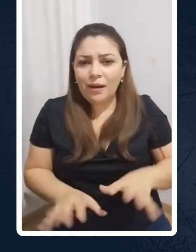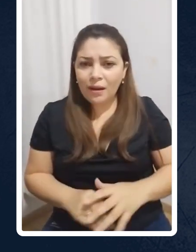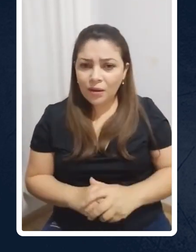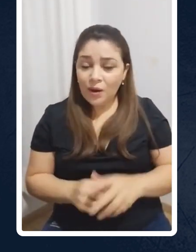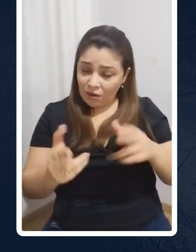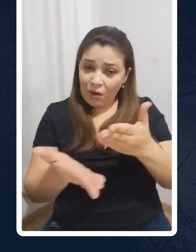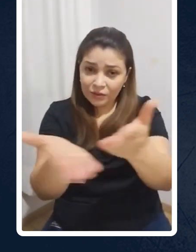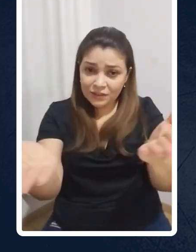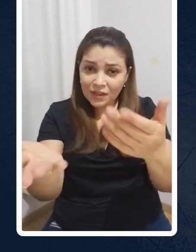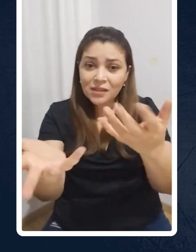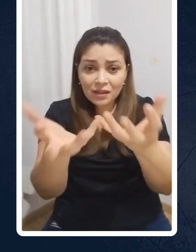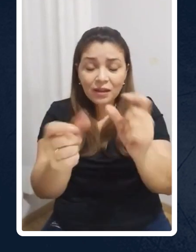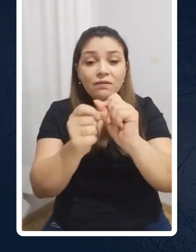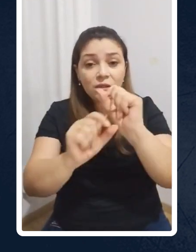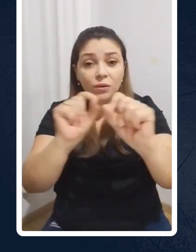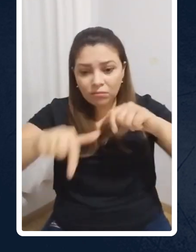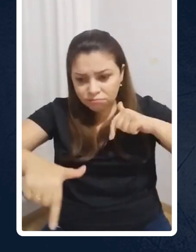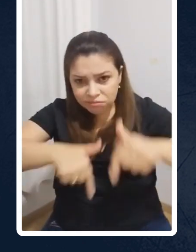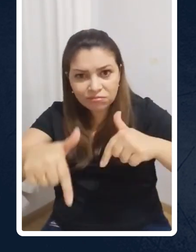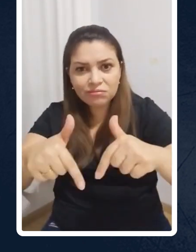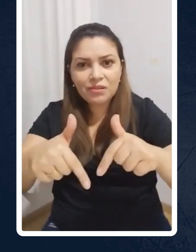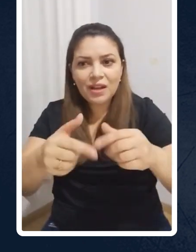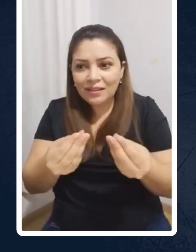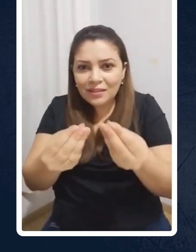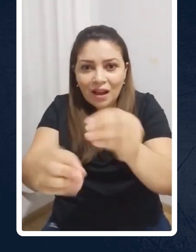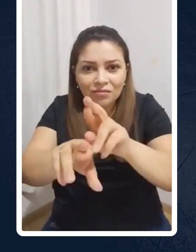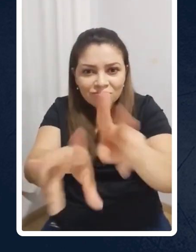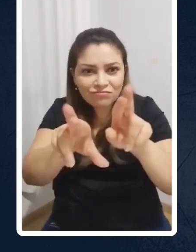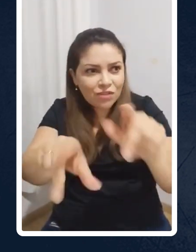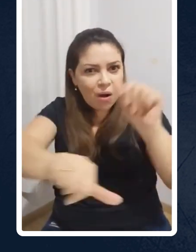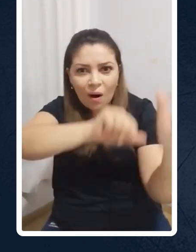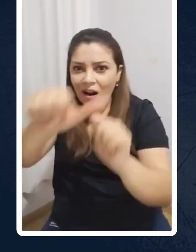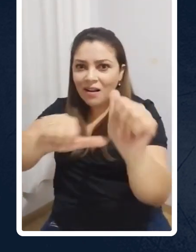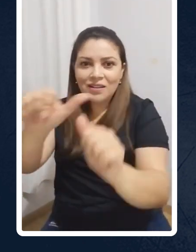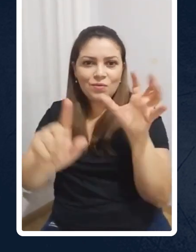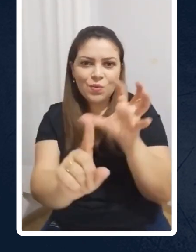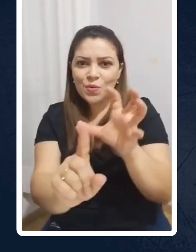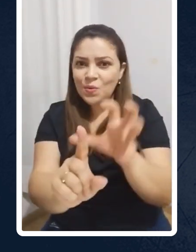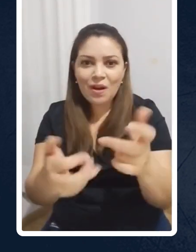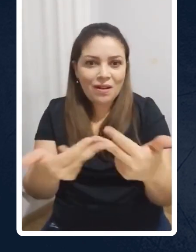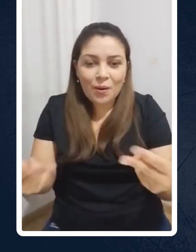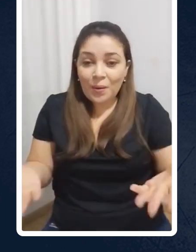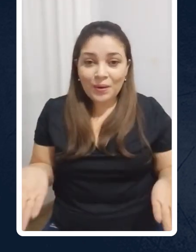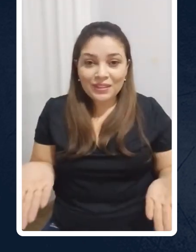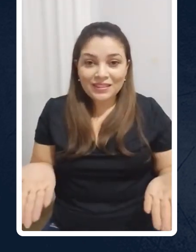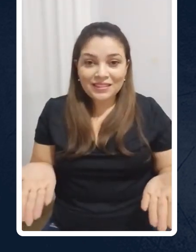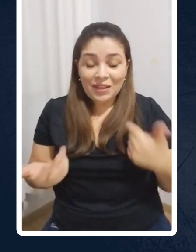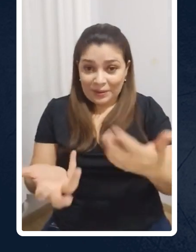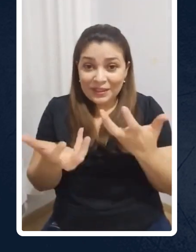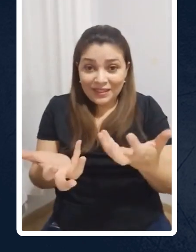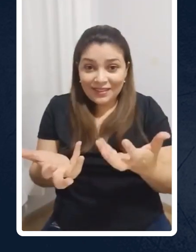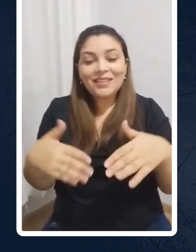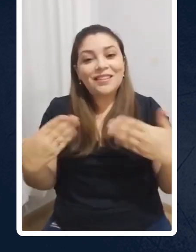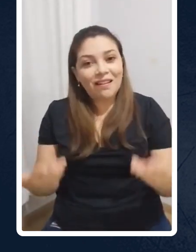aqui. E aí as oportunidades chegam. Foi fantástico essa oportunidade. Isso muda toda